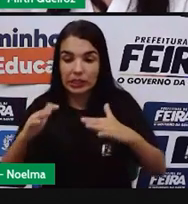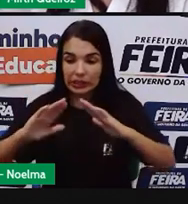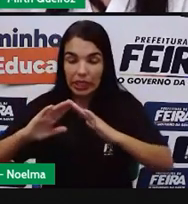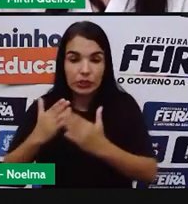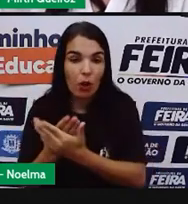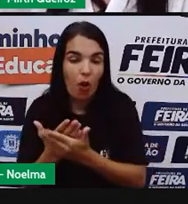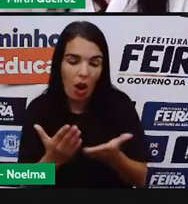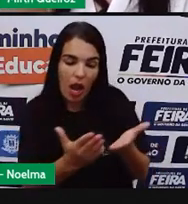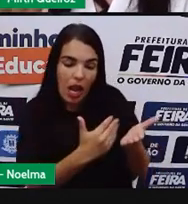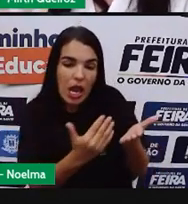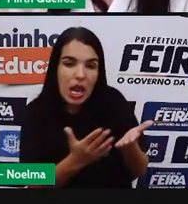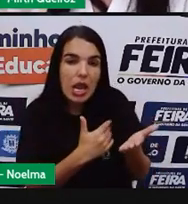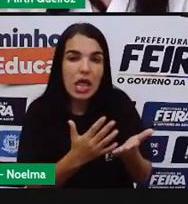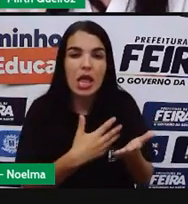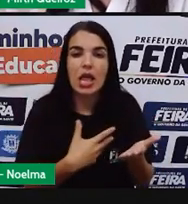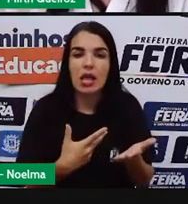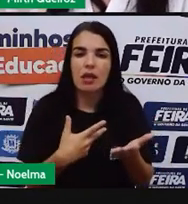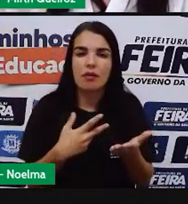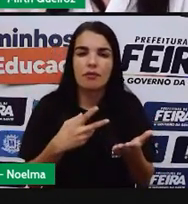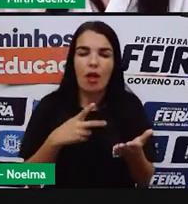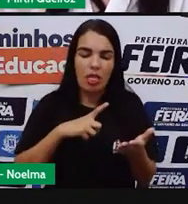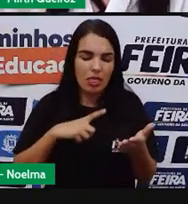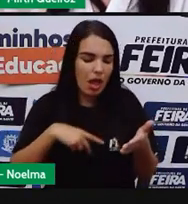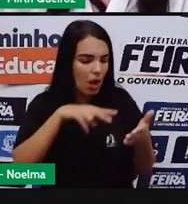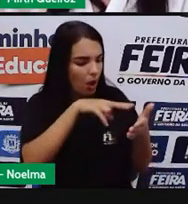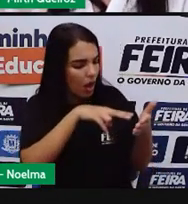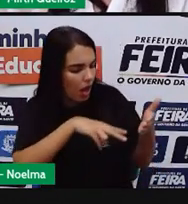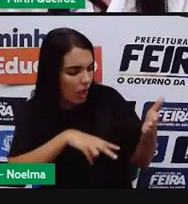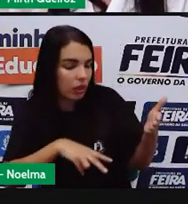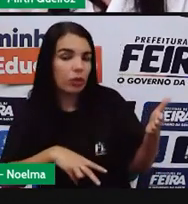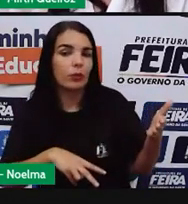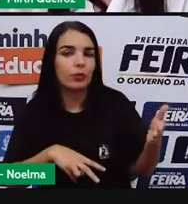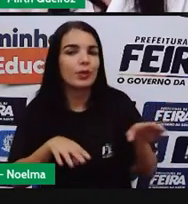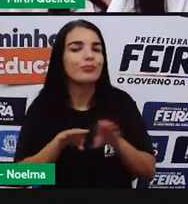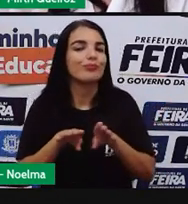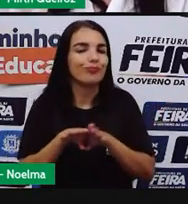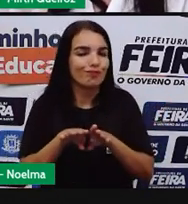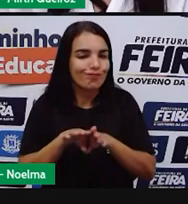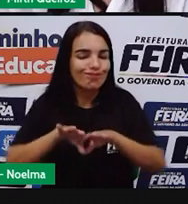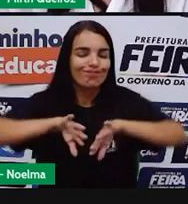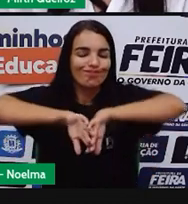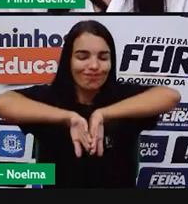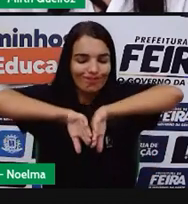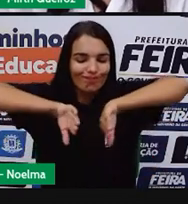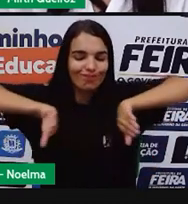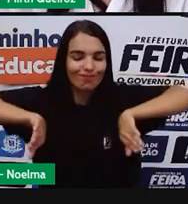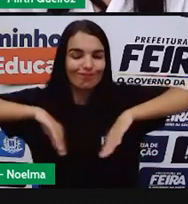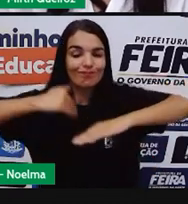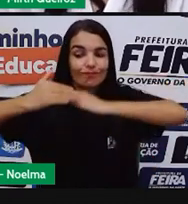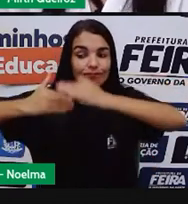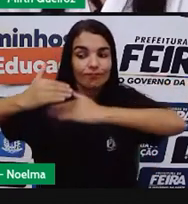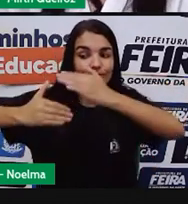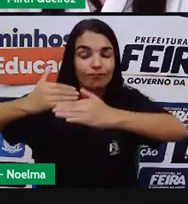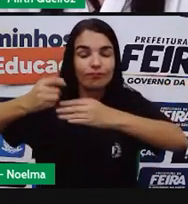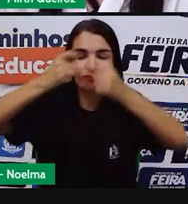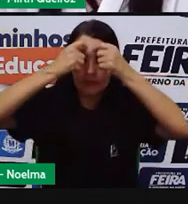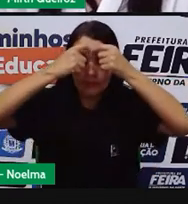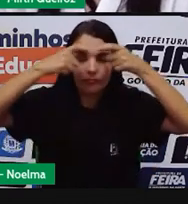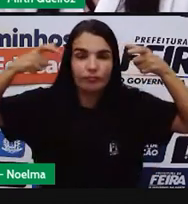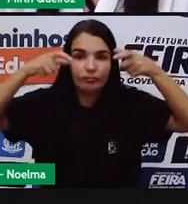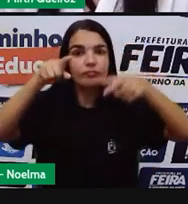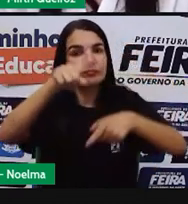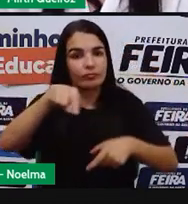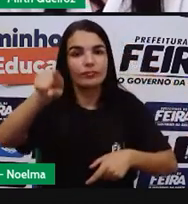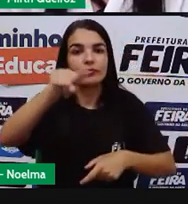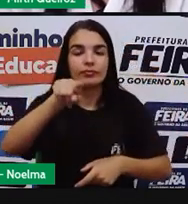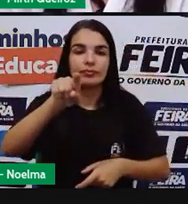com os livros, realizando leituras. Isso aí também atrapalha no processo de desenvolvimento de vocês. Alguns pais